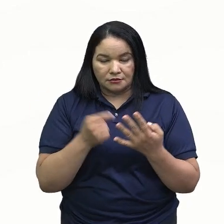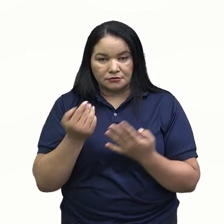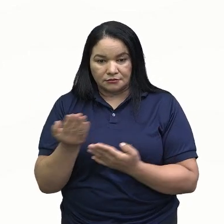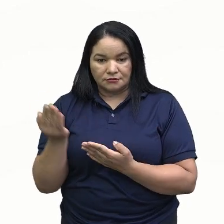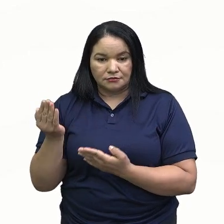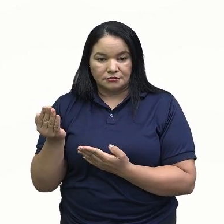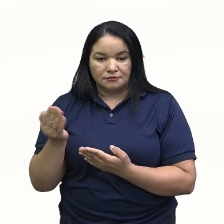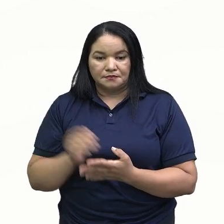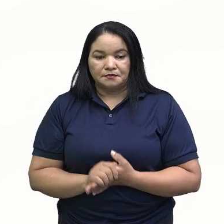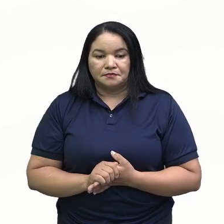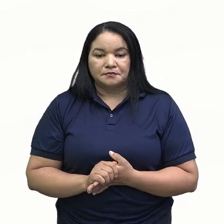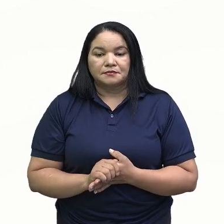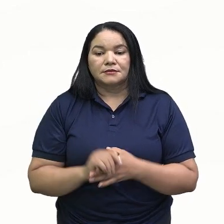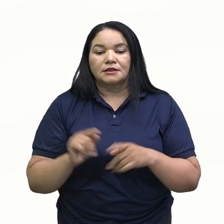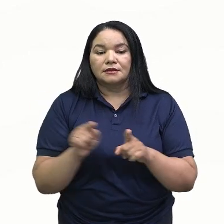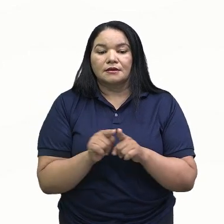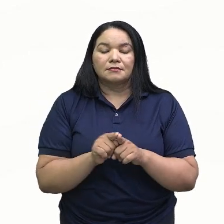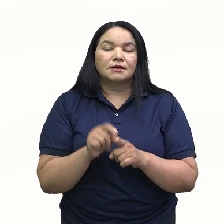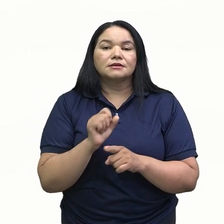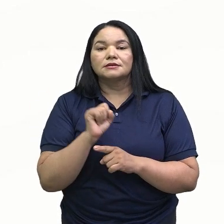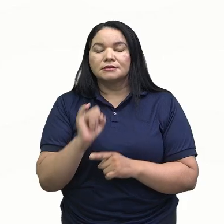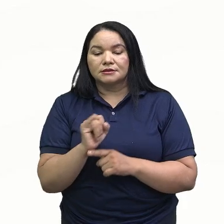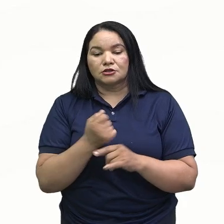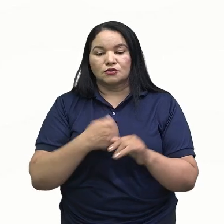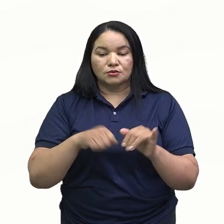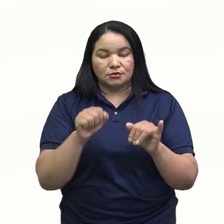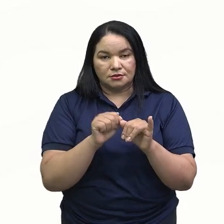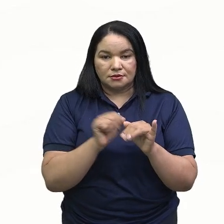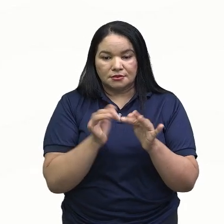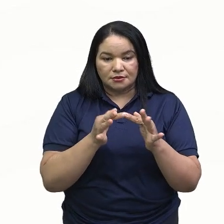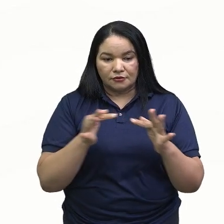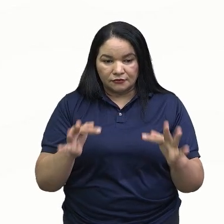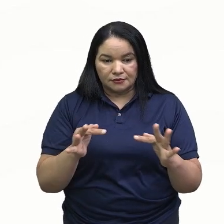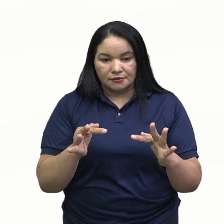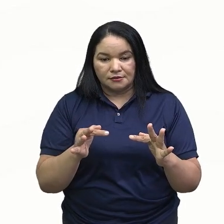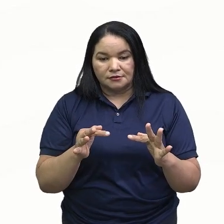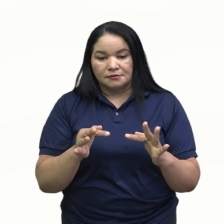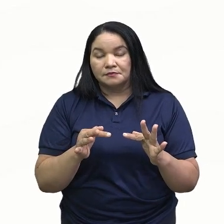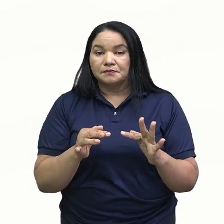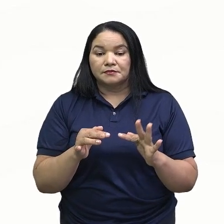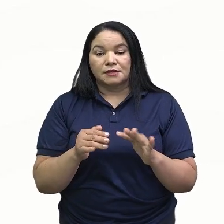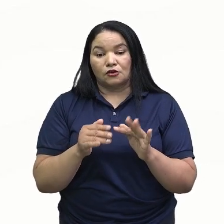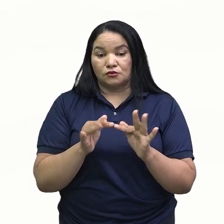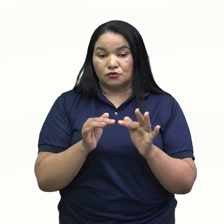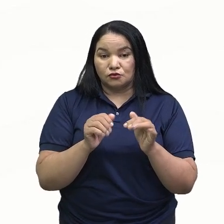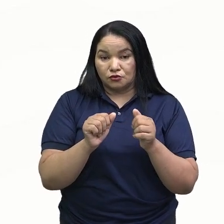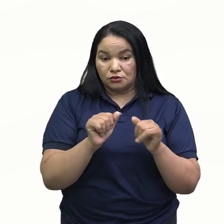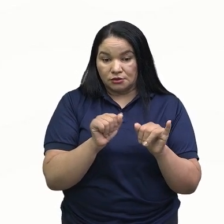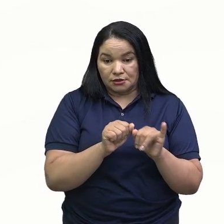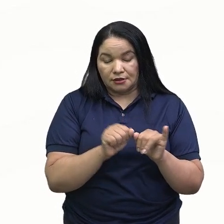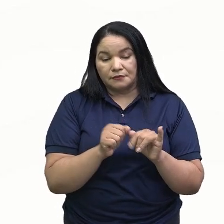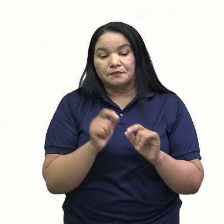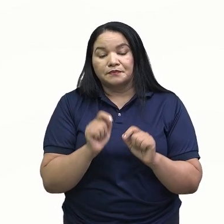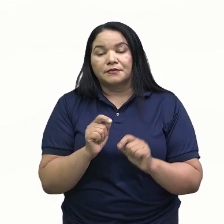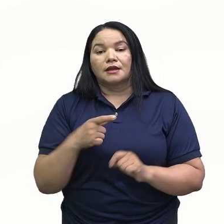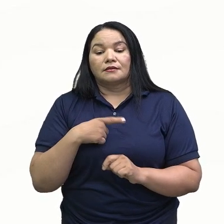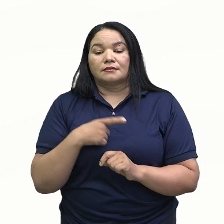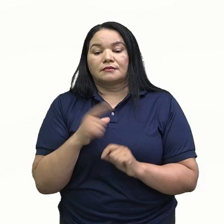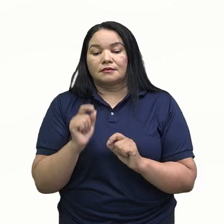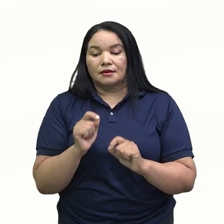temos. Assim, quando o sujeito de uma frase é estabelecido, sujeito, tá? É estabelecido por uma